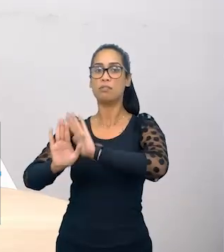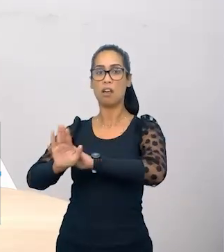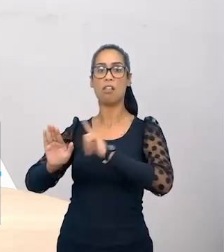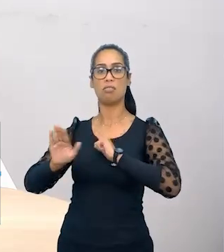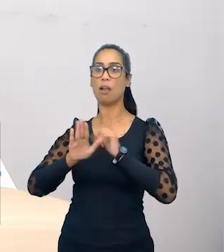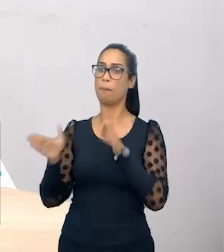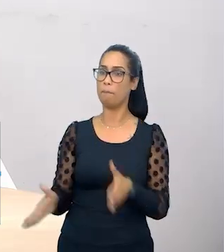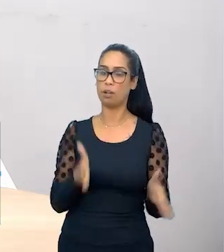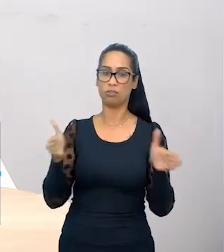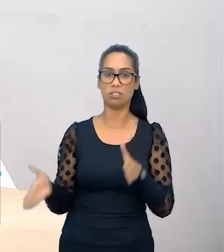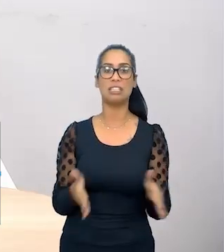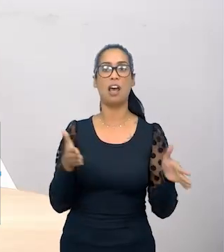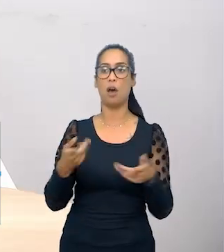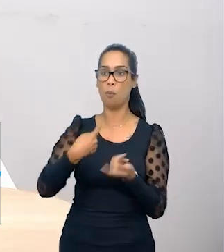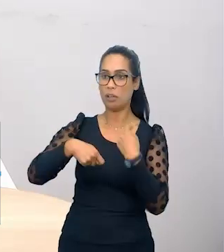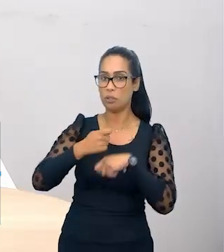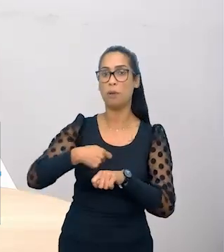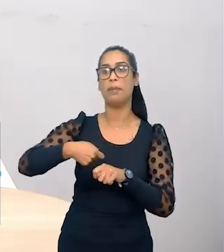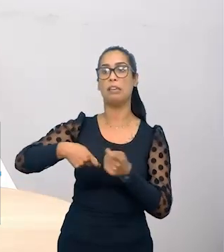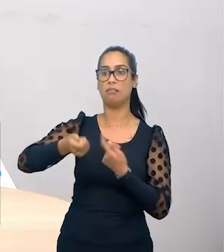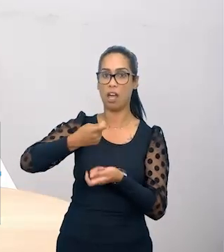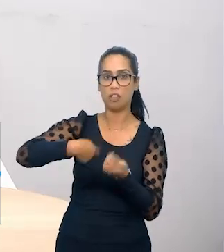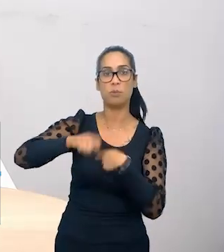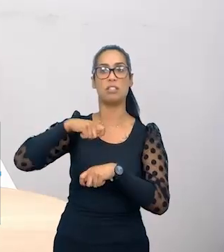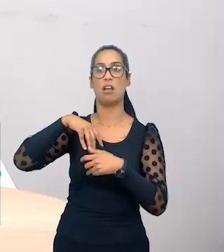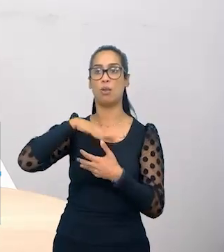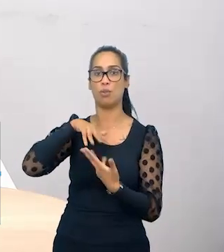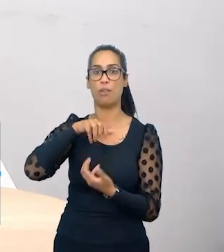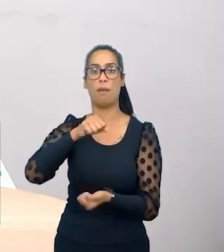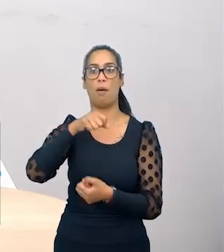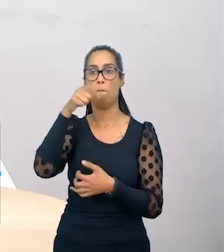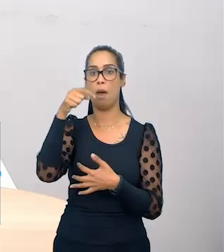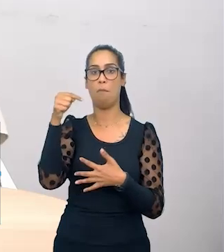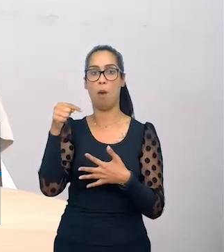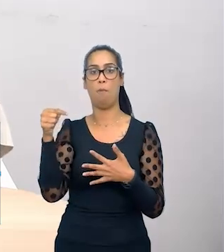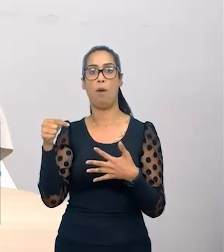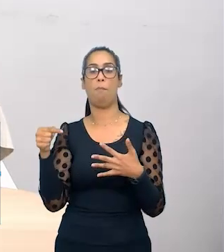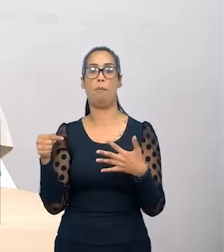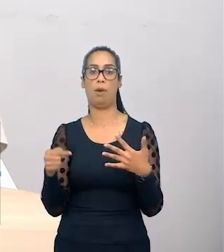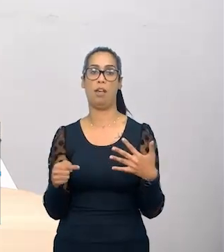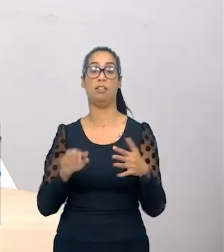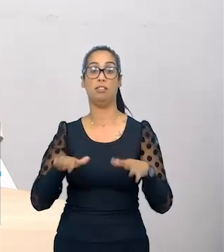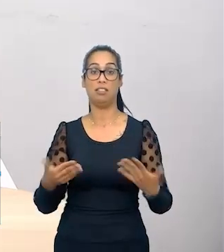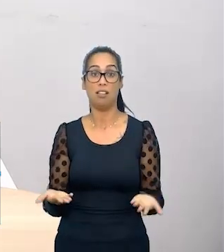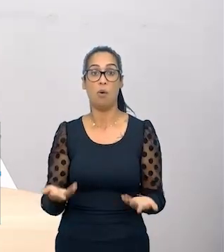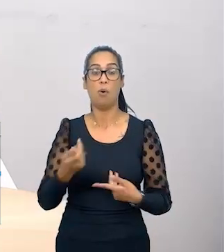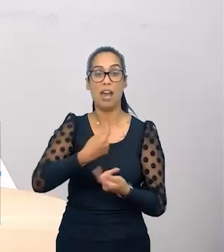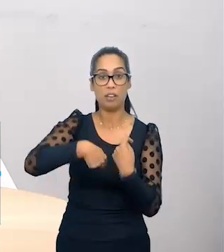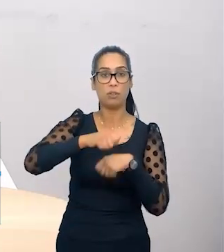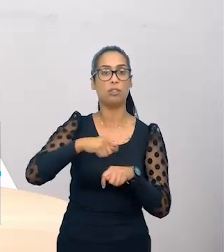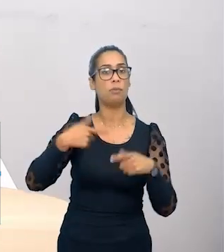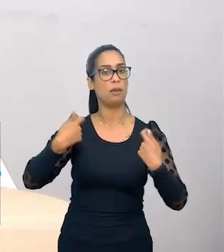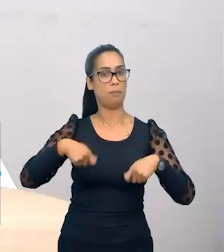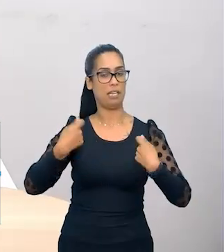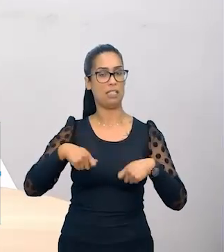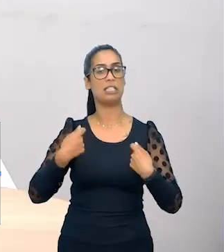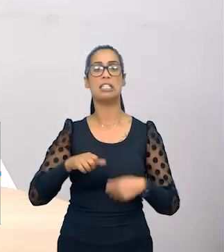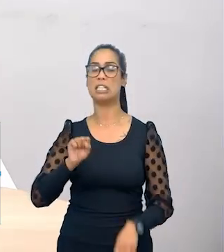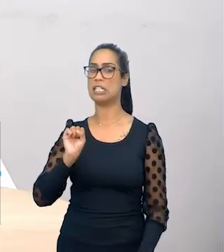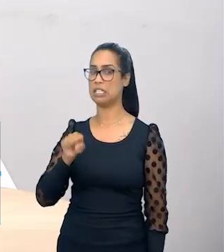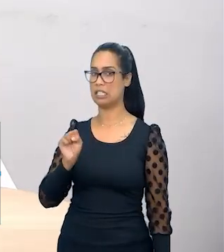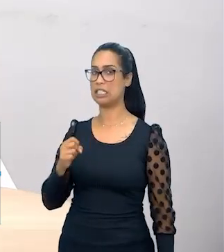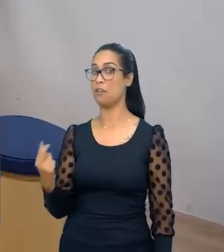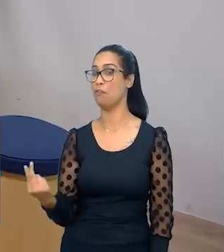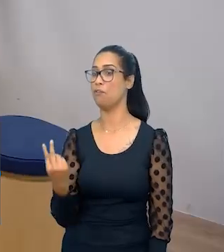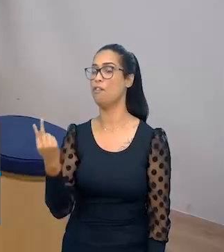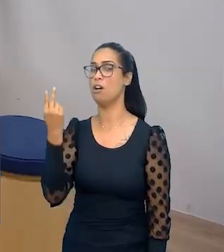A economia deve considerar tanto as questões sociais também como questões ambientais. É